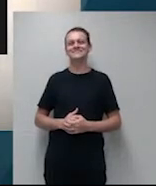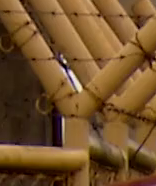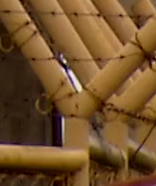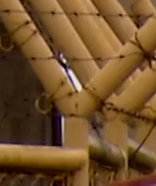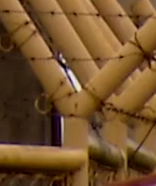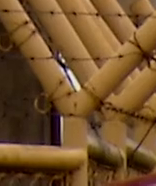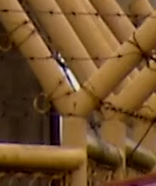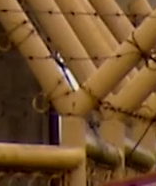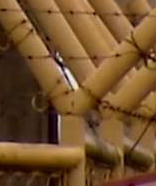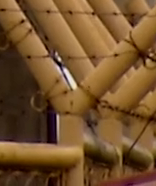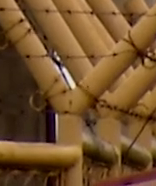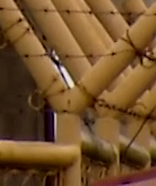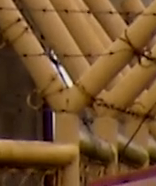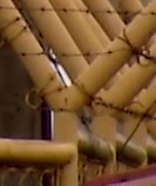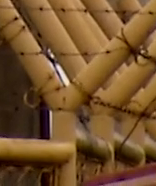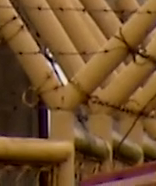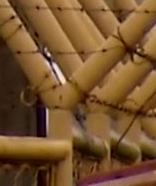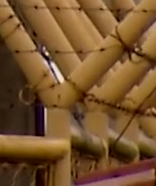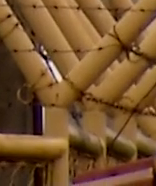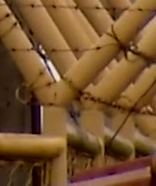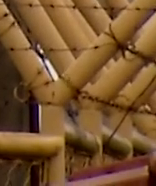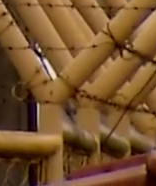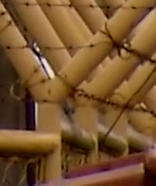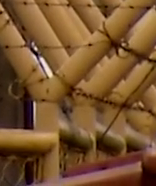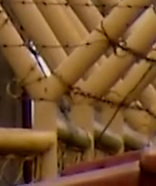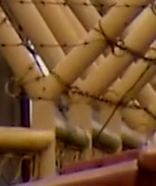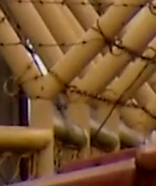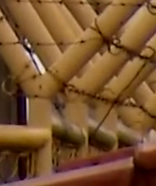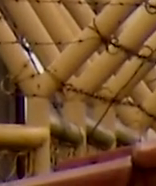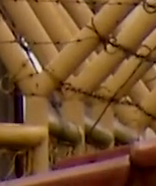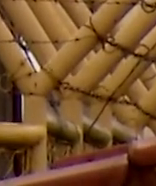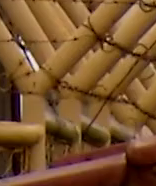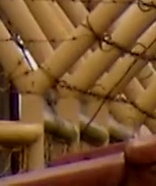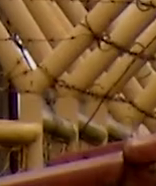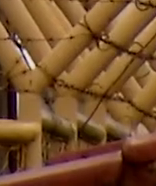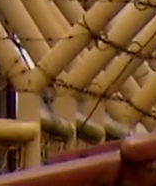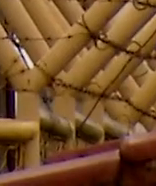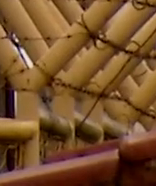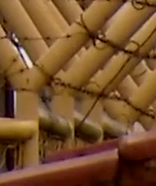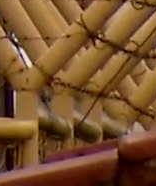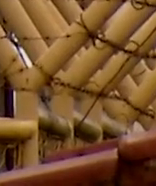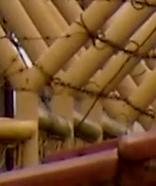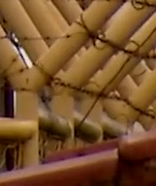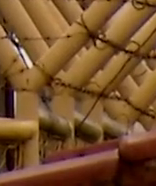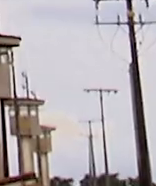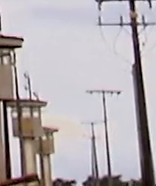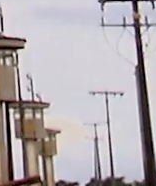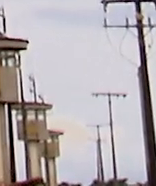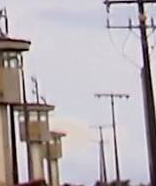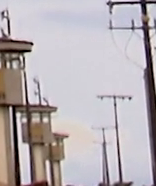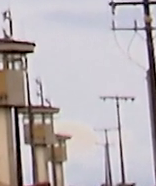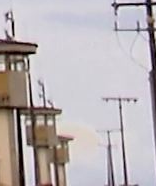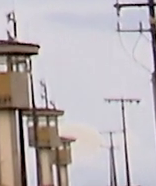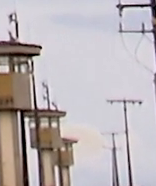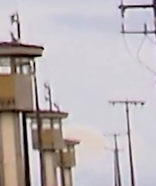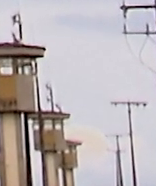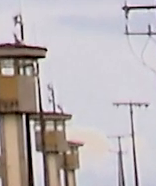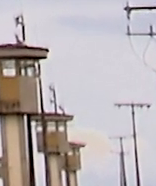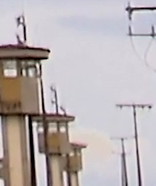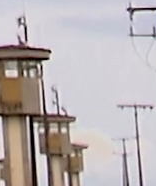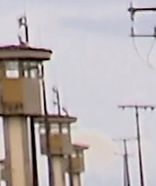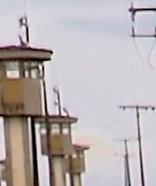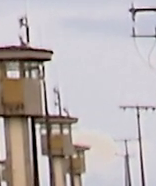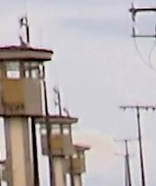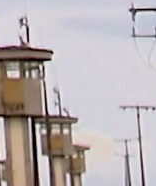e apreensão Além disso De acordo com a missa aparente conexão probatória com outros casos em que se observa a